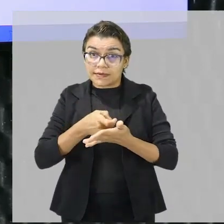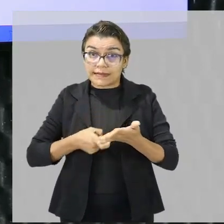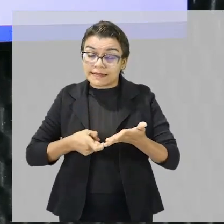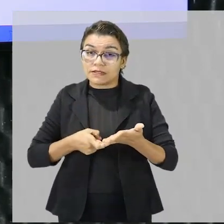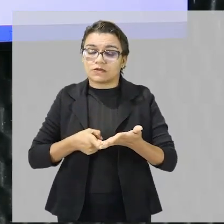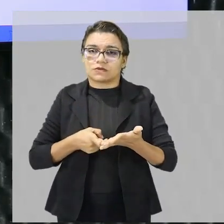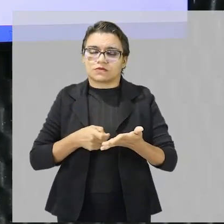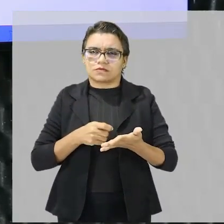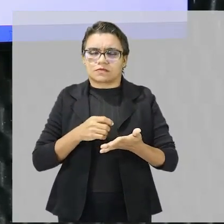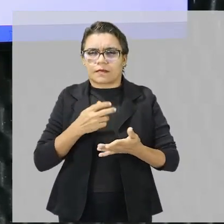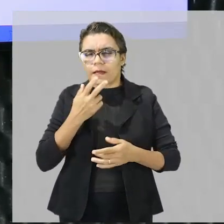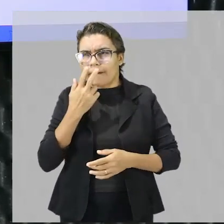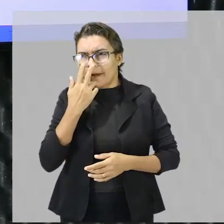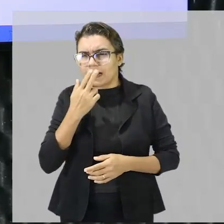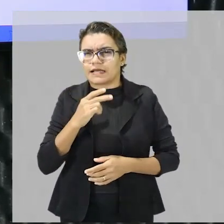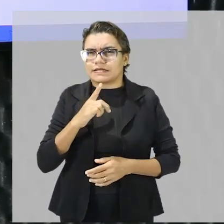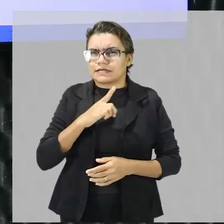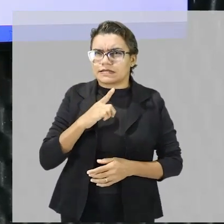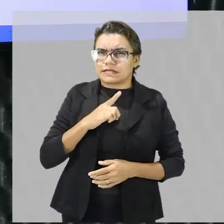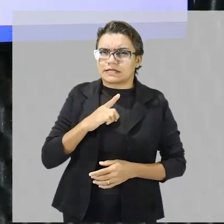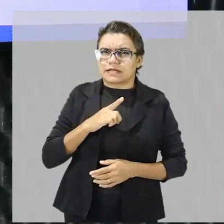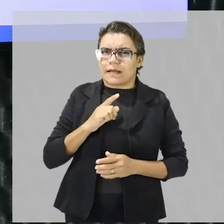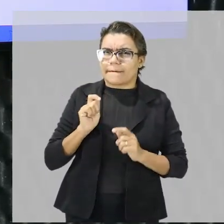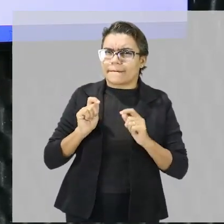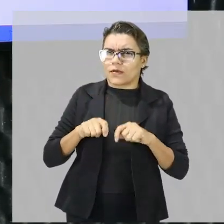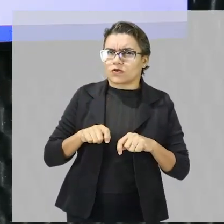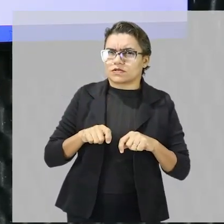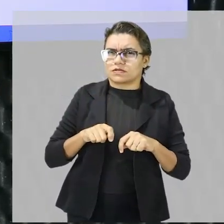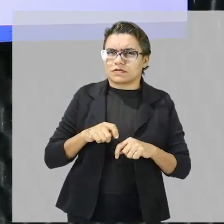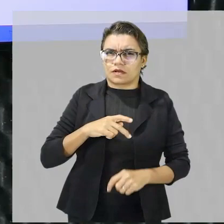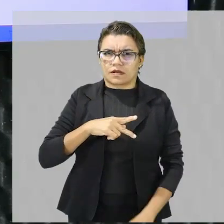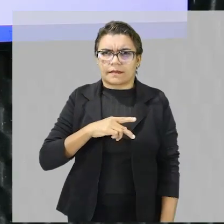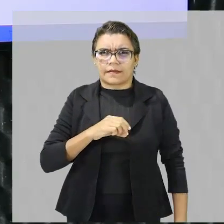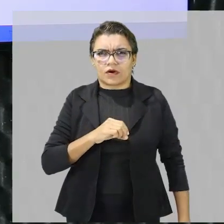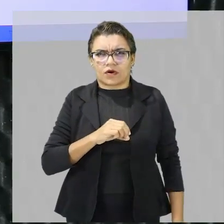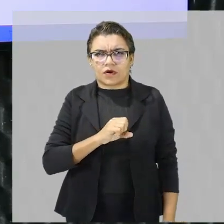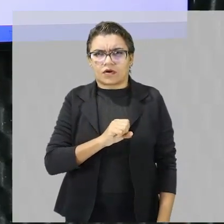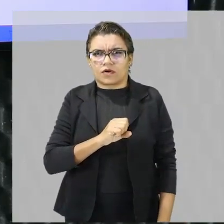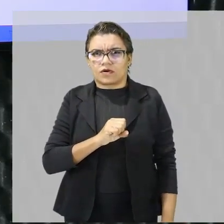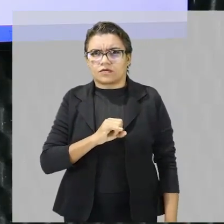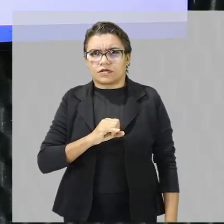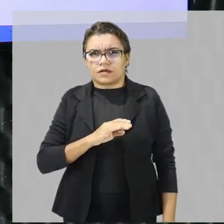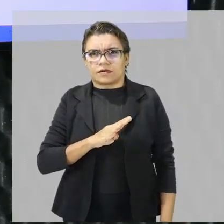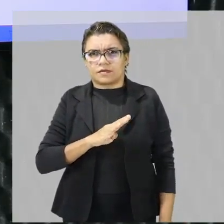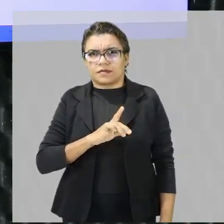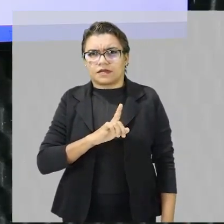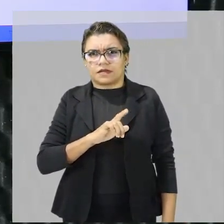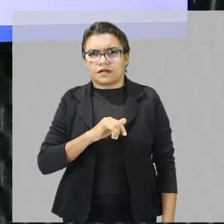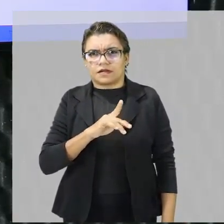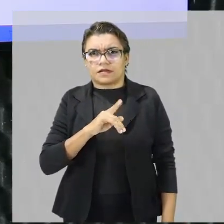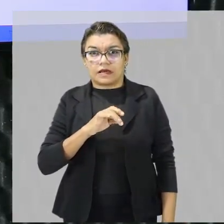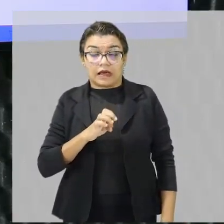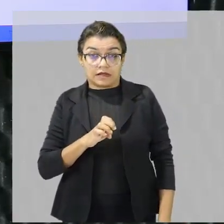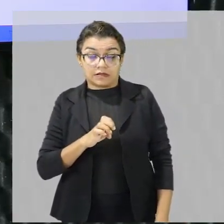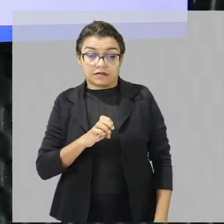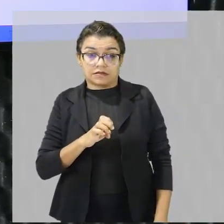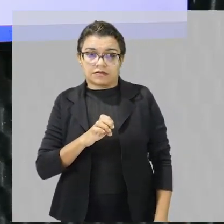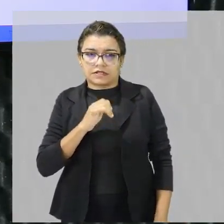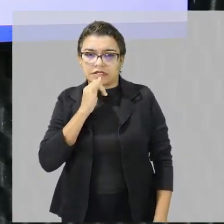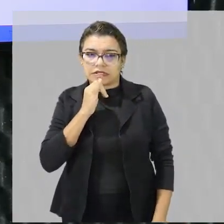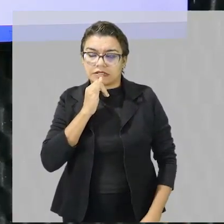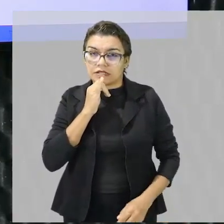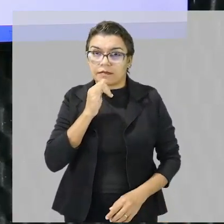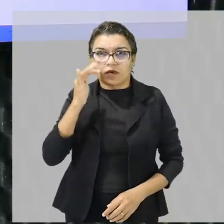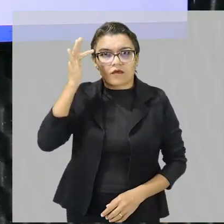Aquela possibilidade que existe, eu falo enquanto possibilidade porque não gosto de fechar nenhuma questão, porque isso aqui é filosofia, tá? Isso